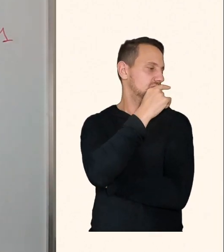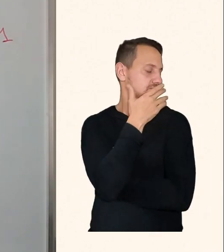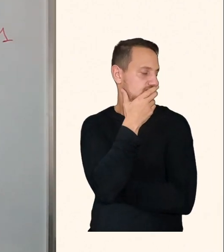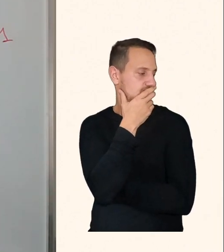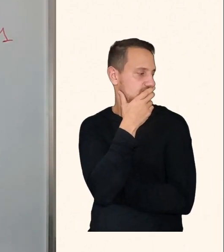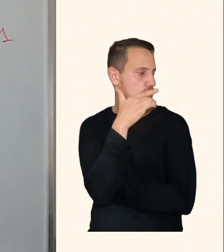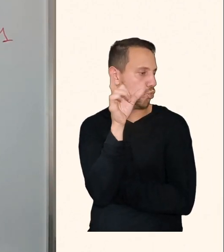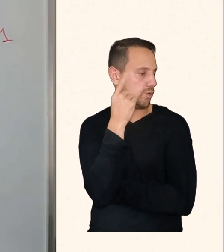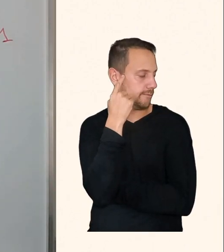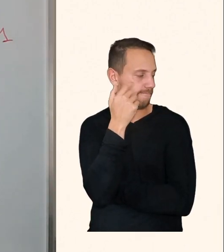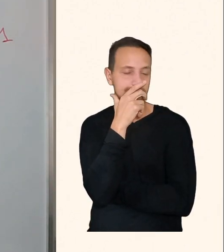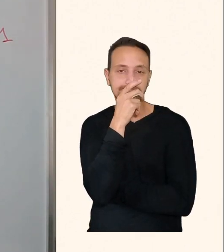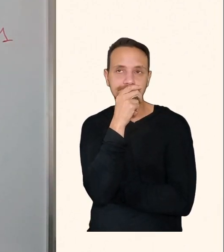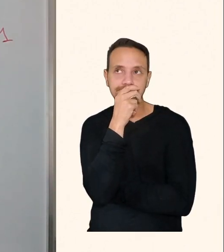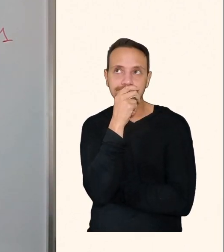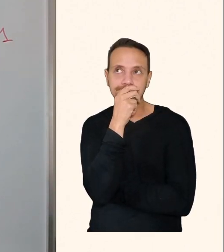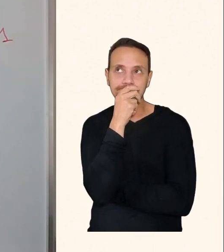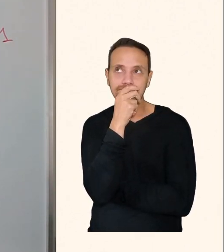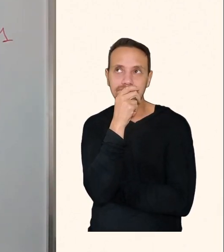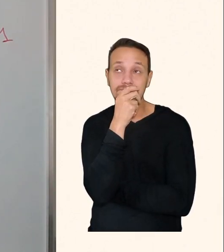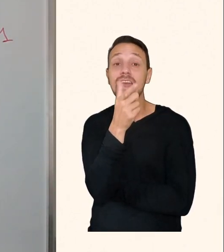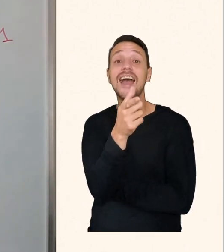Não é o momento. Não vou contar essa, não.